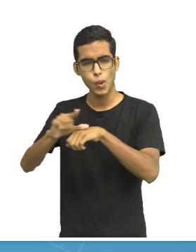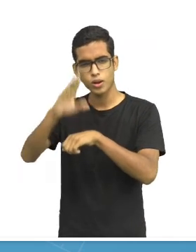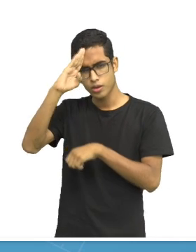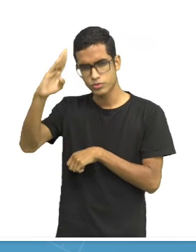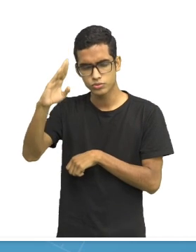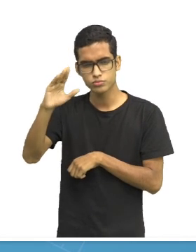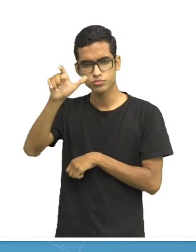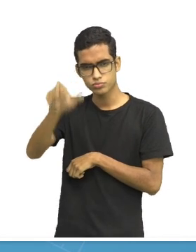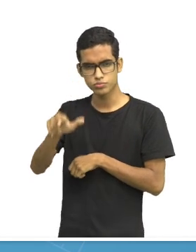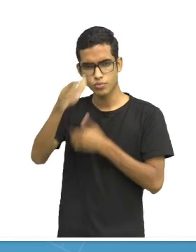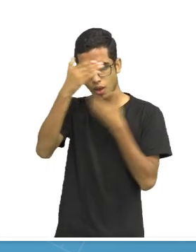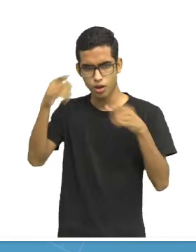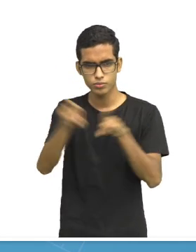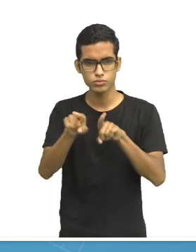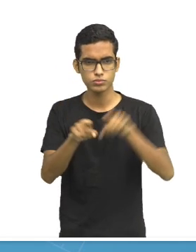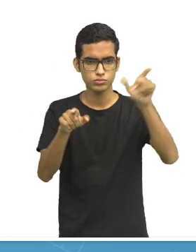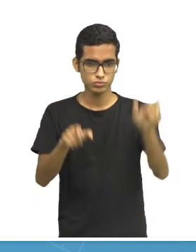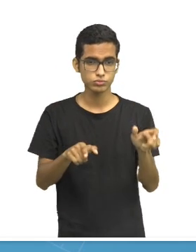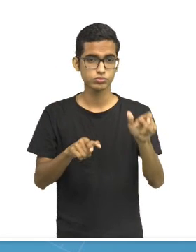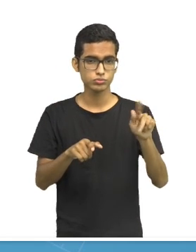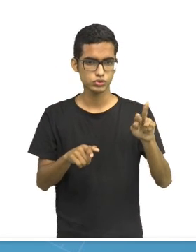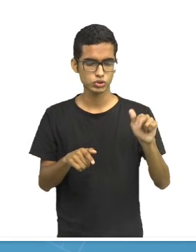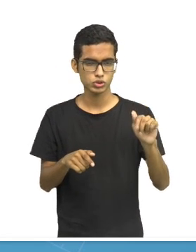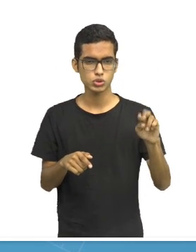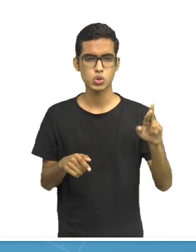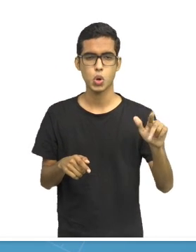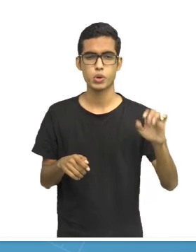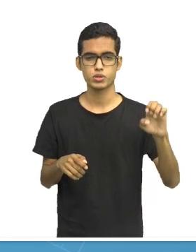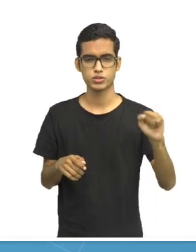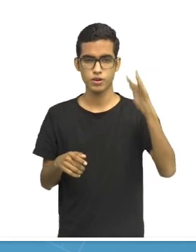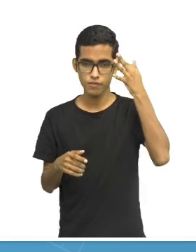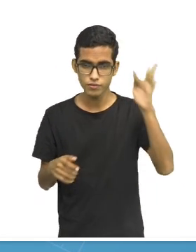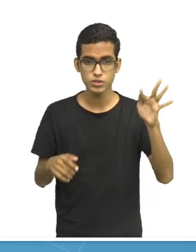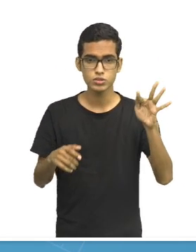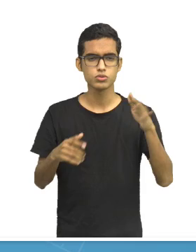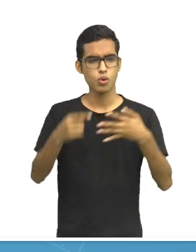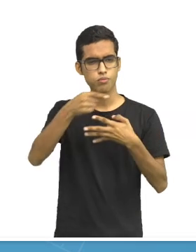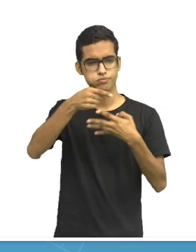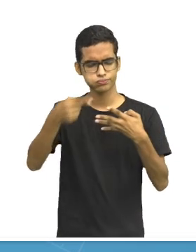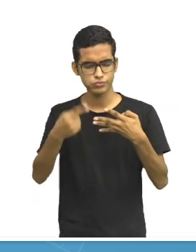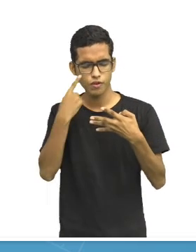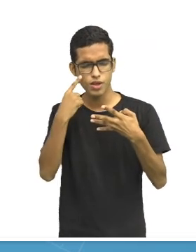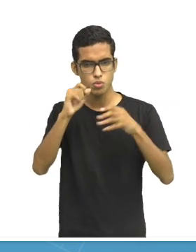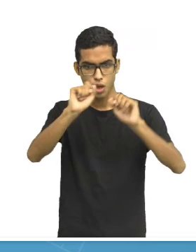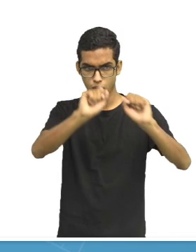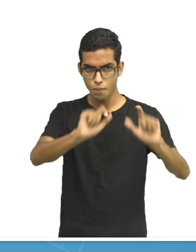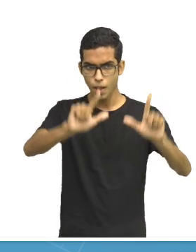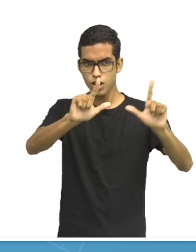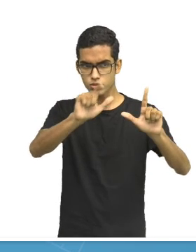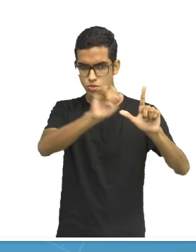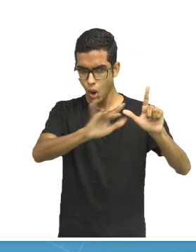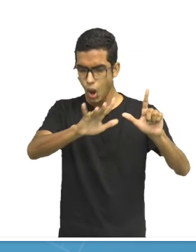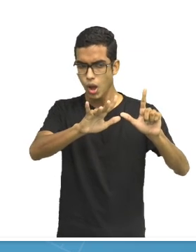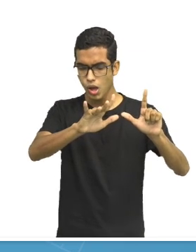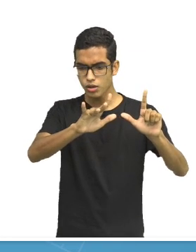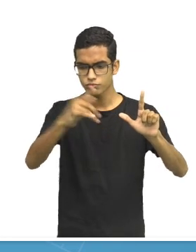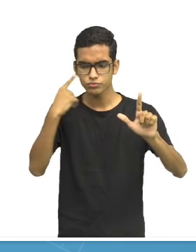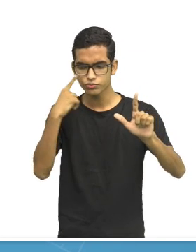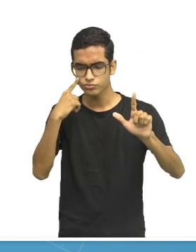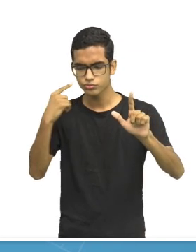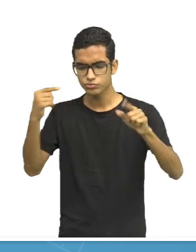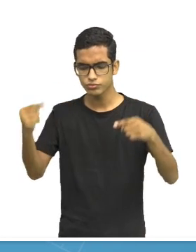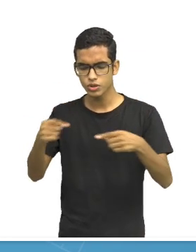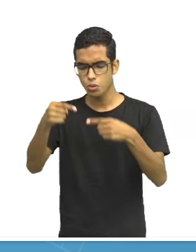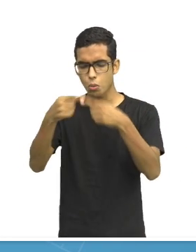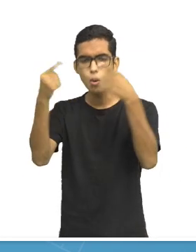francês Georges Braque. A partir da figura acima, assinale a opção correta, preste atenção, aqui é correta, tá?